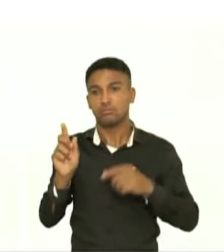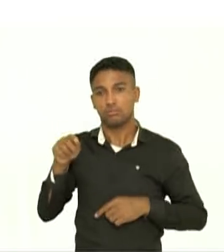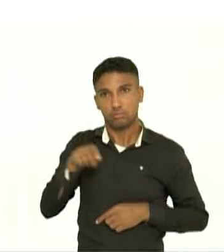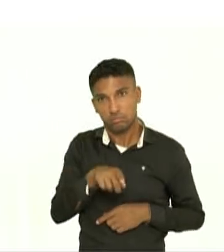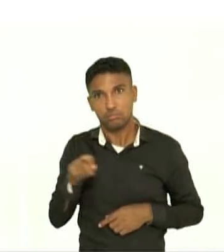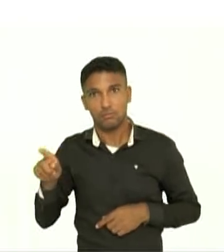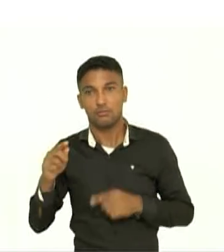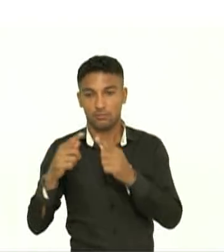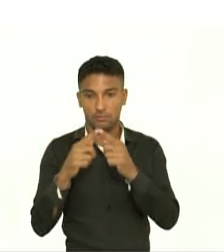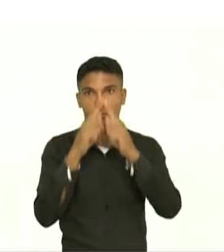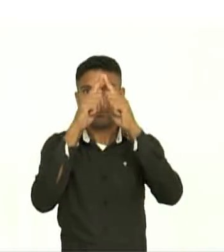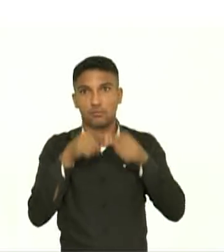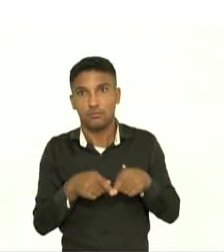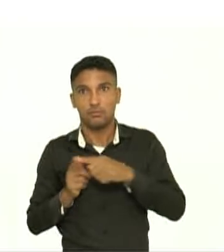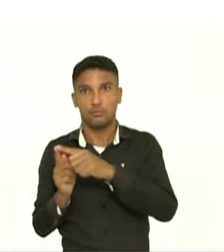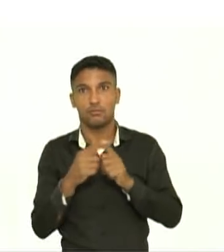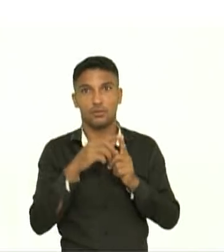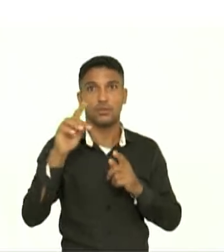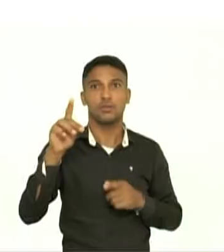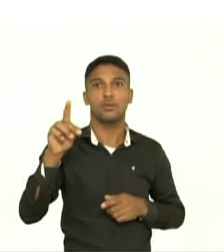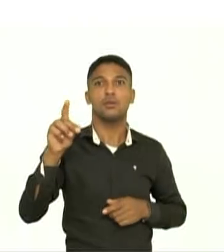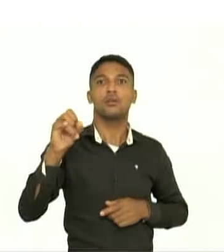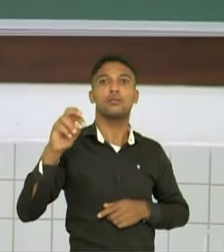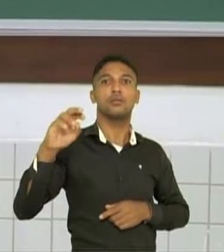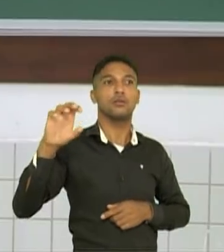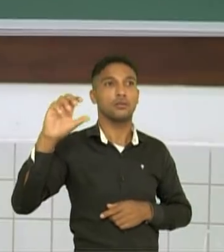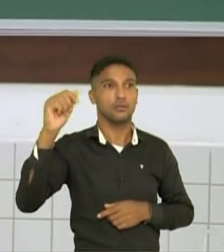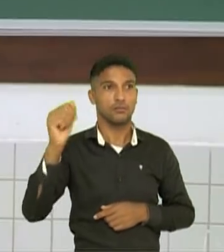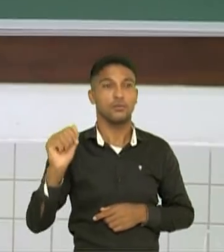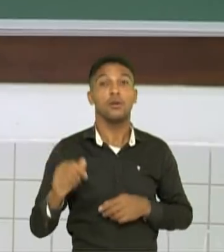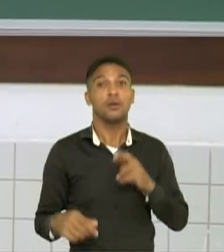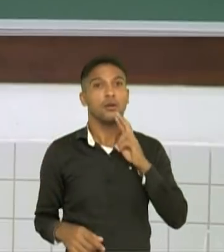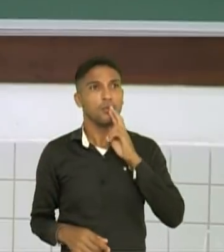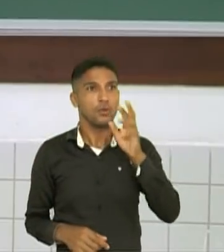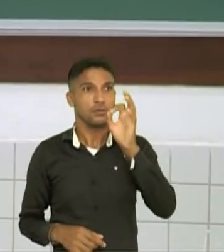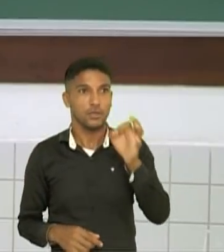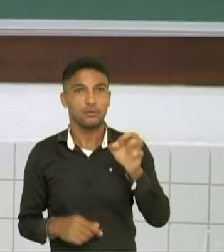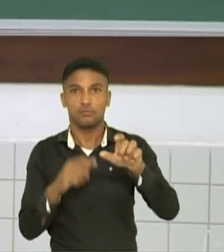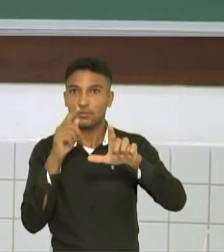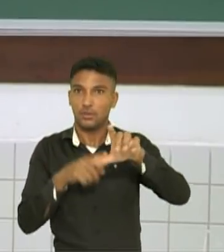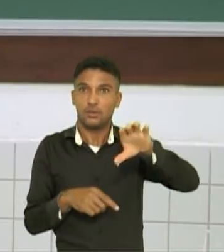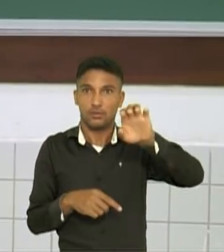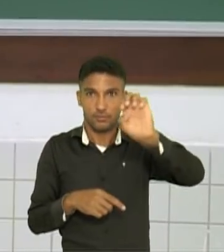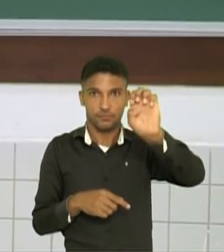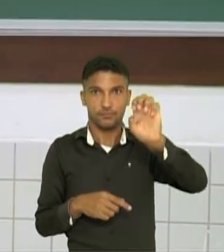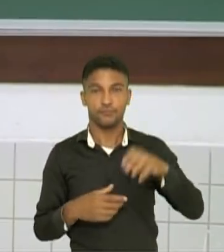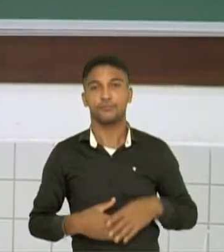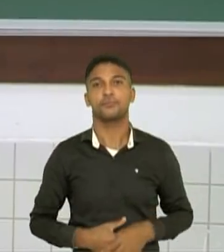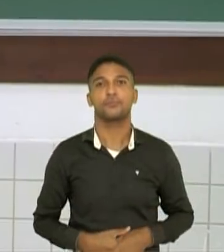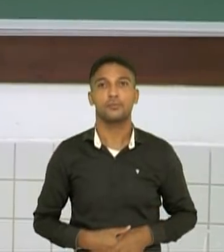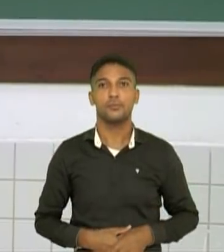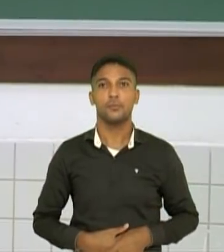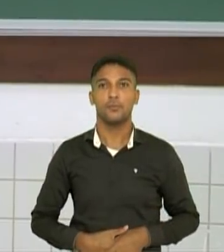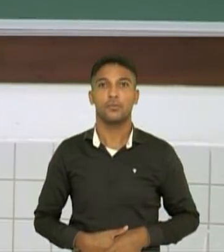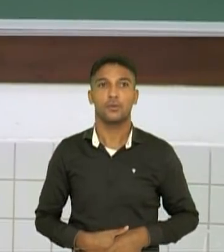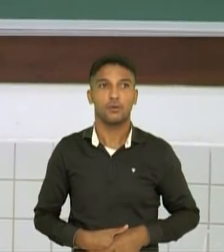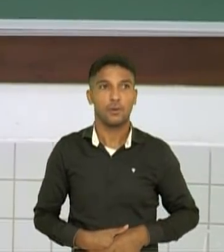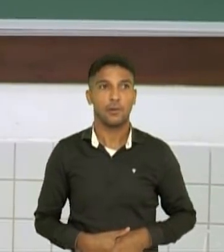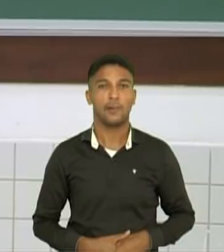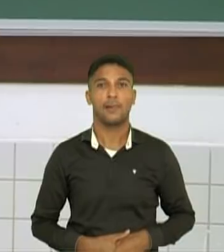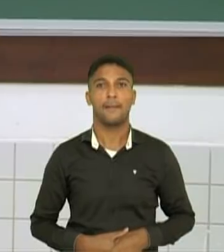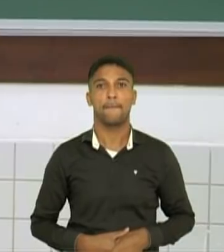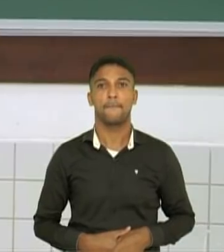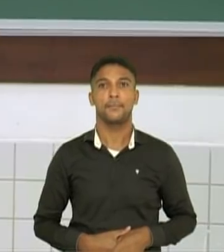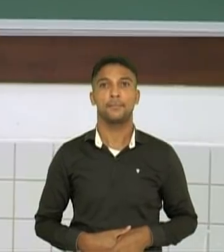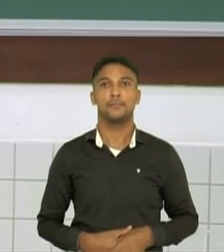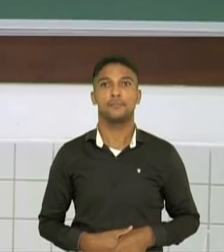acertou os exemplos e errou ao dar as suas definições. Acertaram? Tranquilidade aí? Que bom, espero que